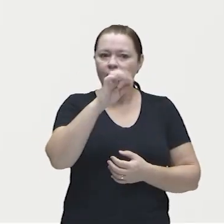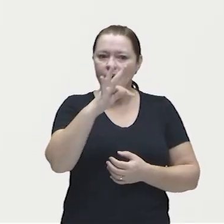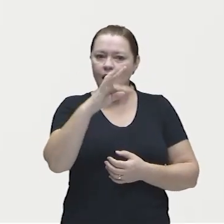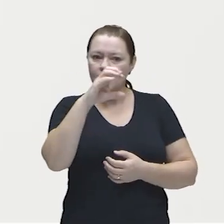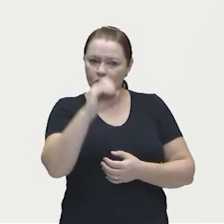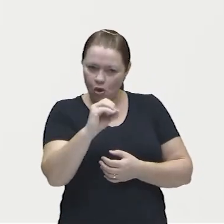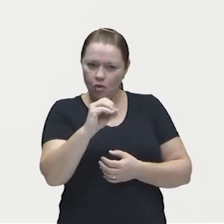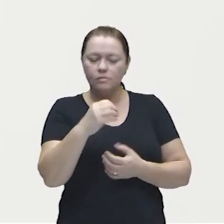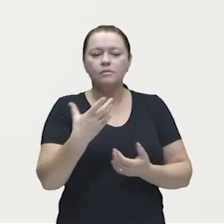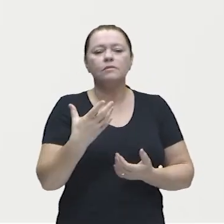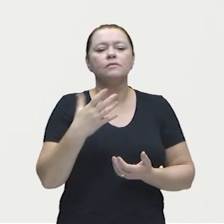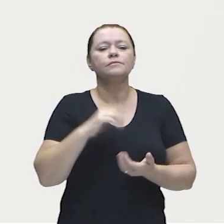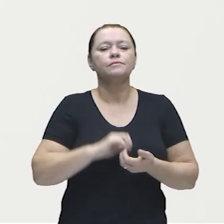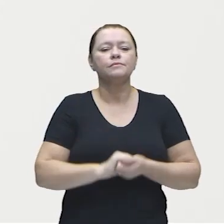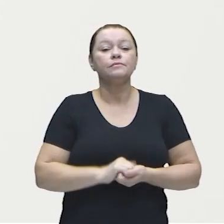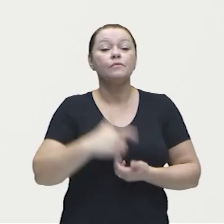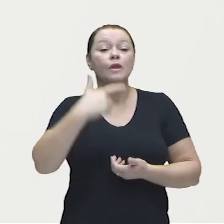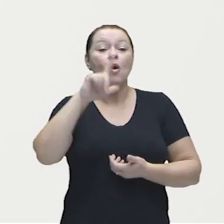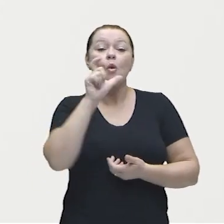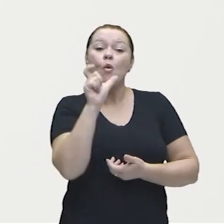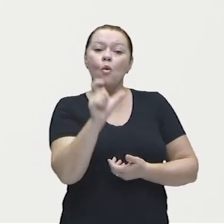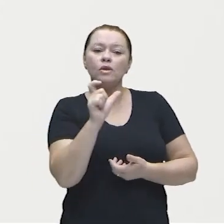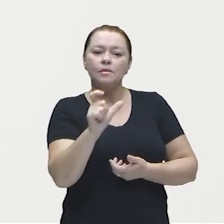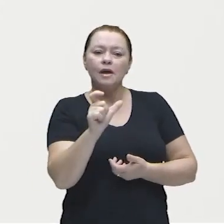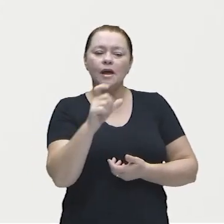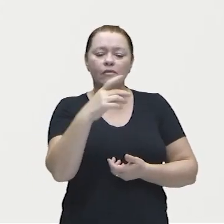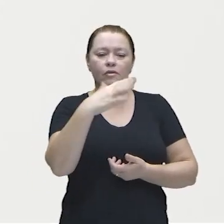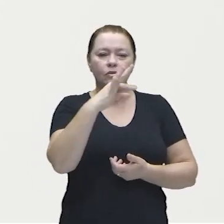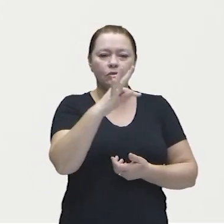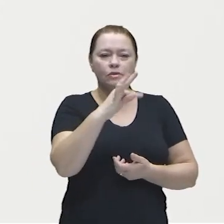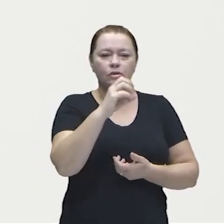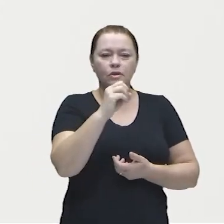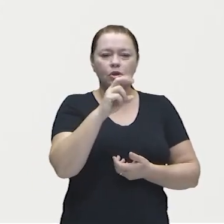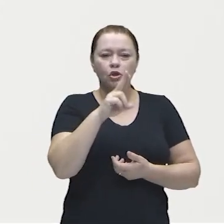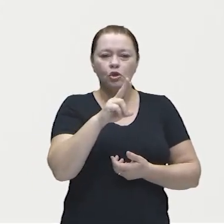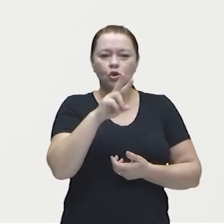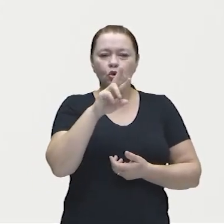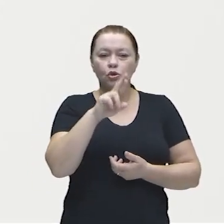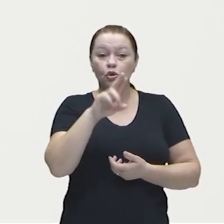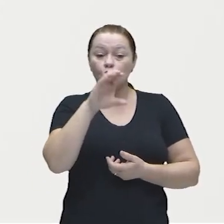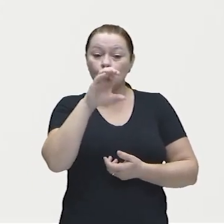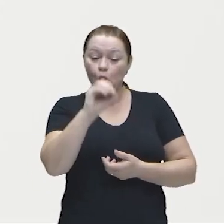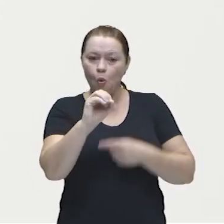Olha aqui, o primeiro O tem som de O, mas o último tem som